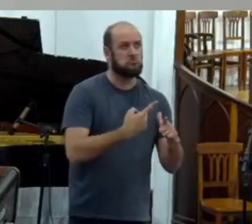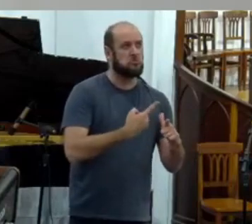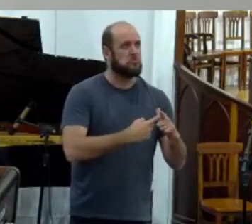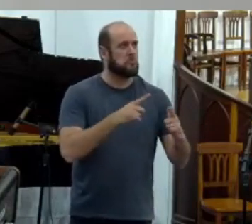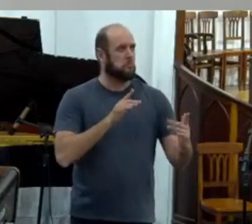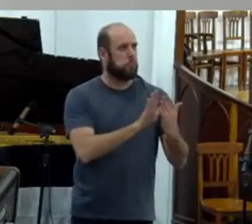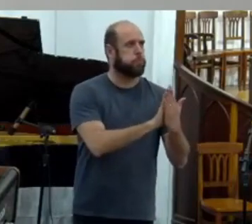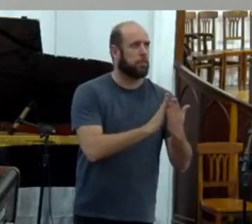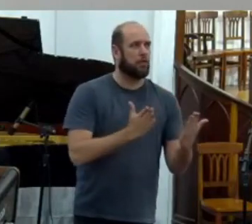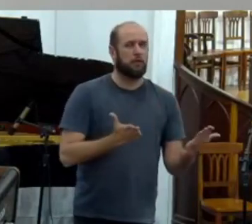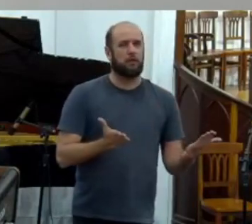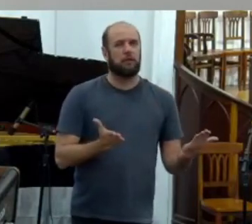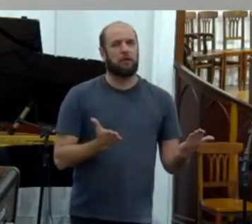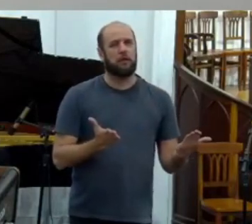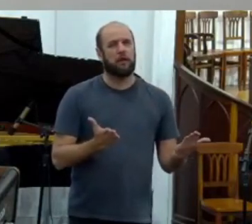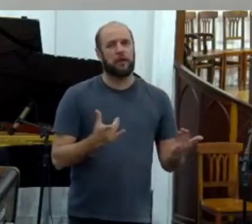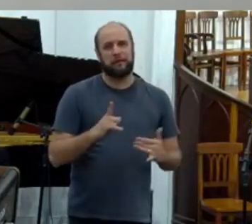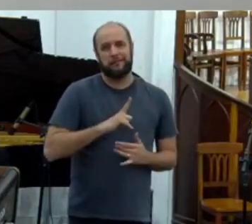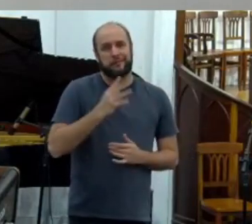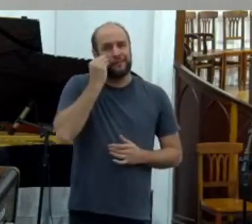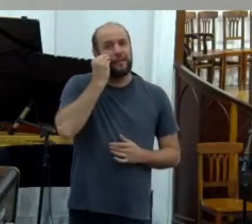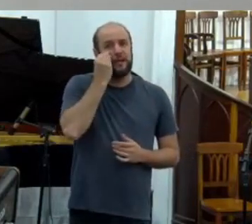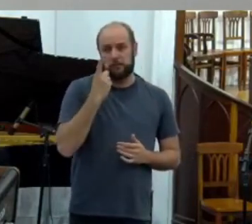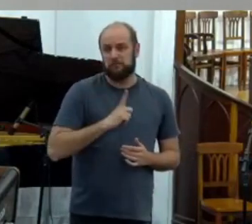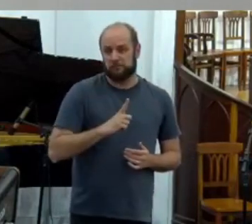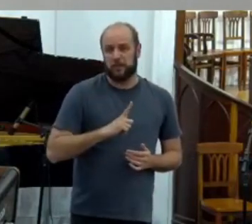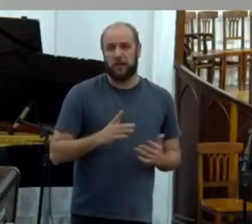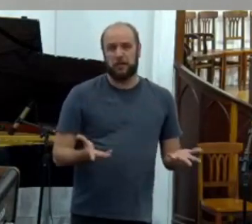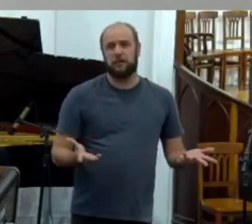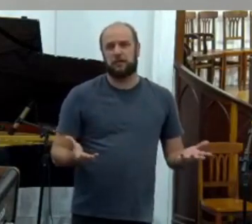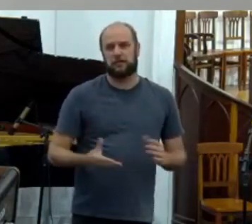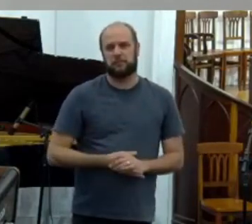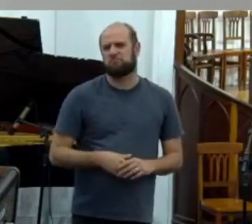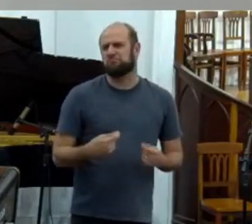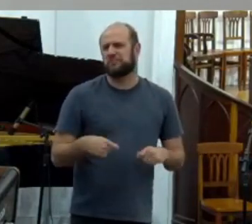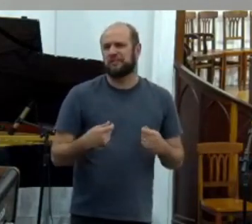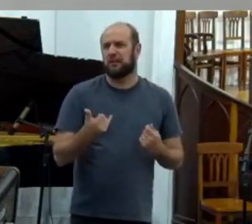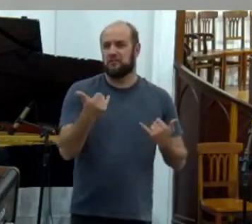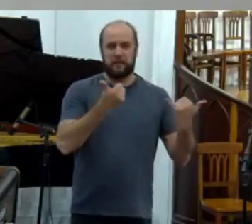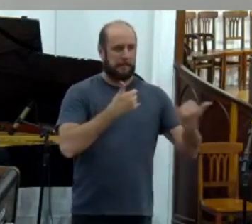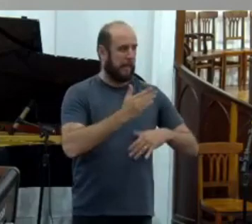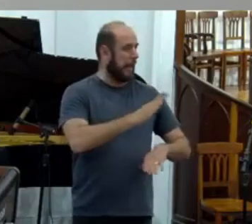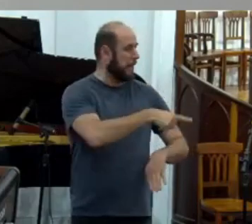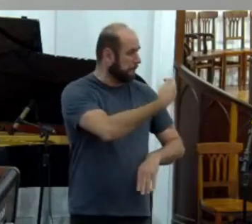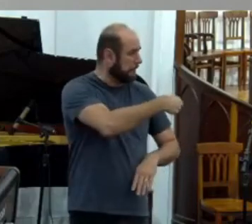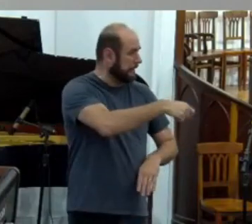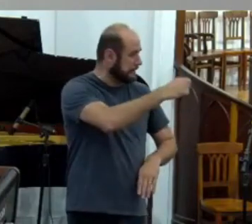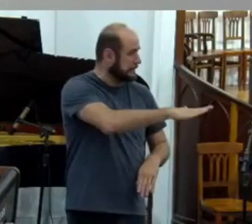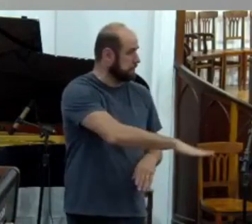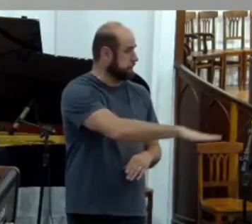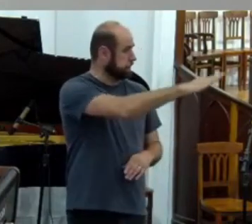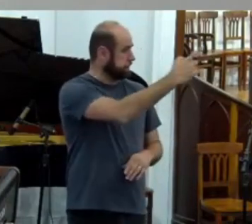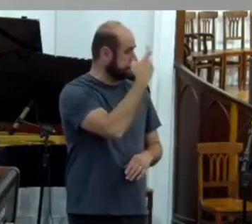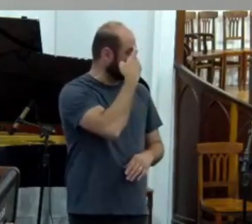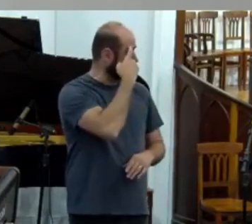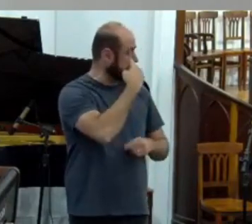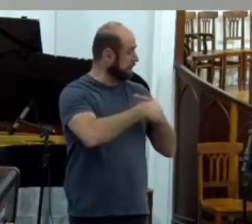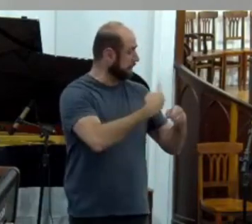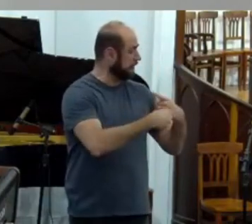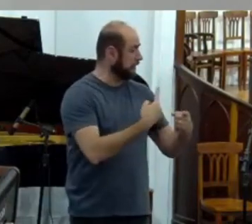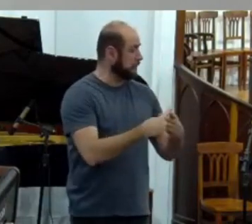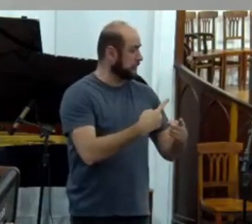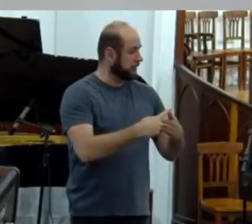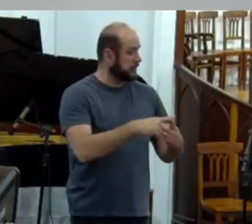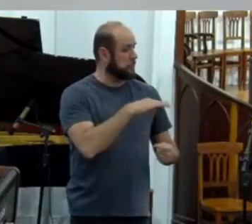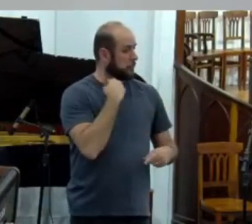meio do caminho e elas trouxeram alguma experiência. Não precisa ninguém dizer para a gente, amadureça porque alguém morreu na cruz